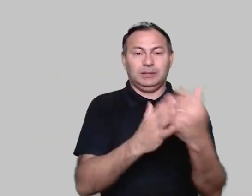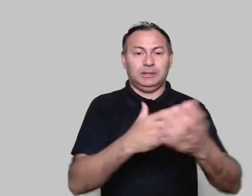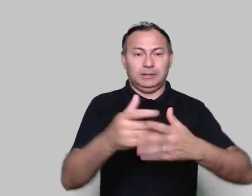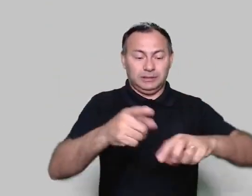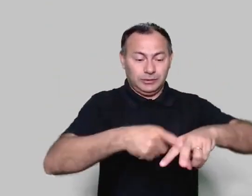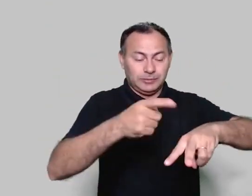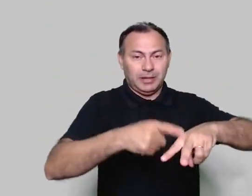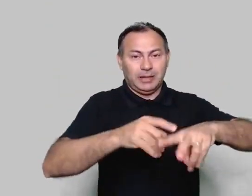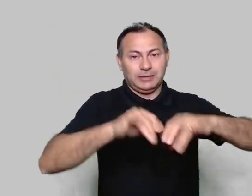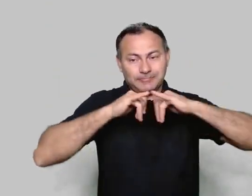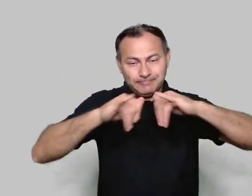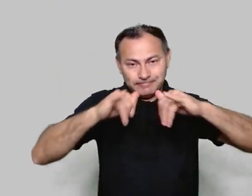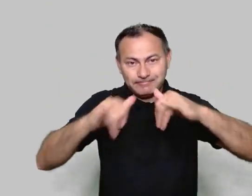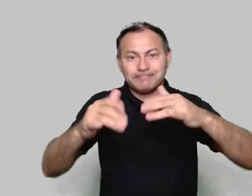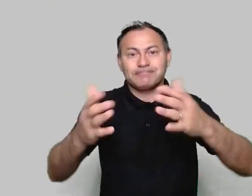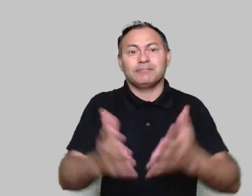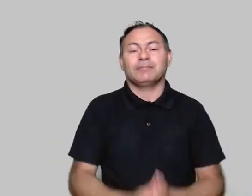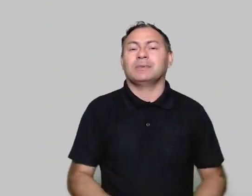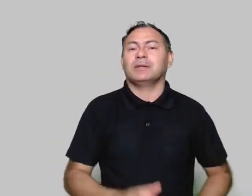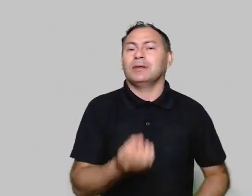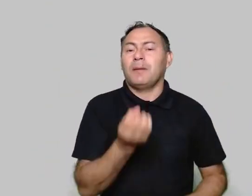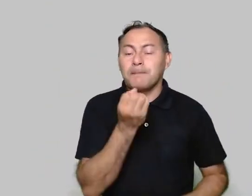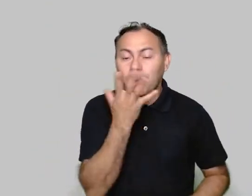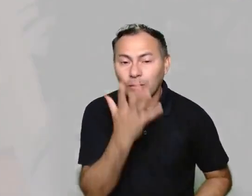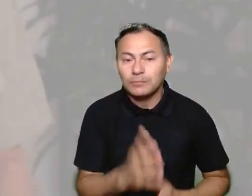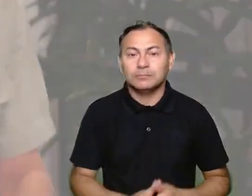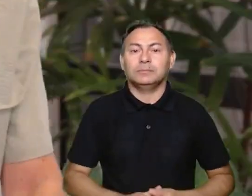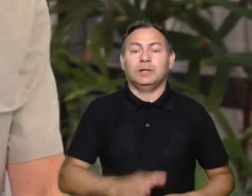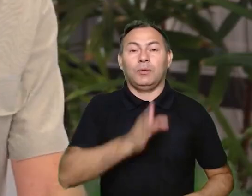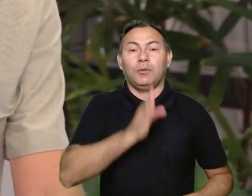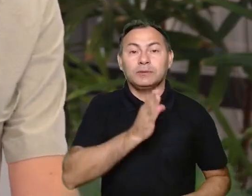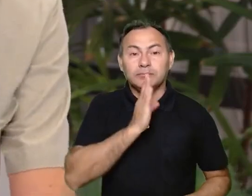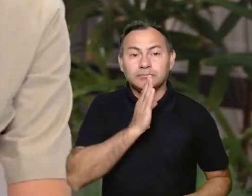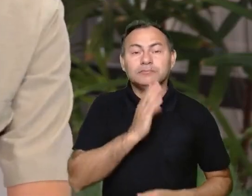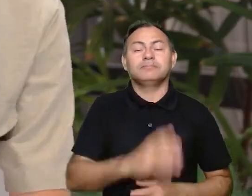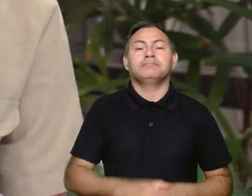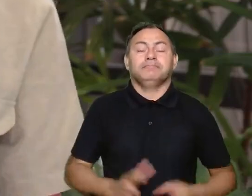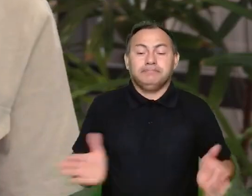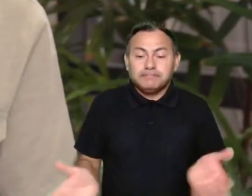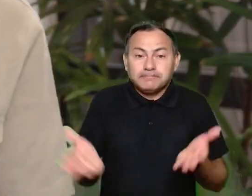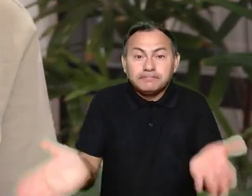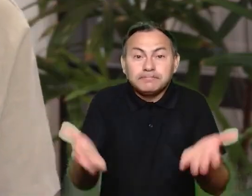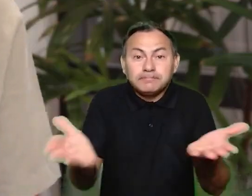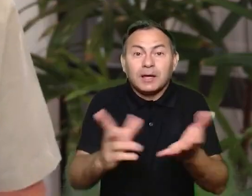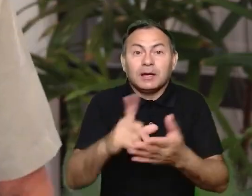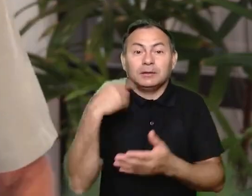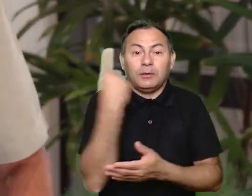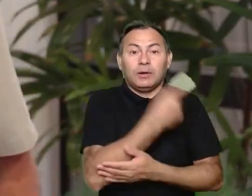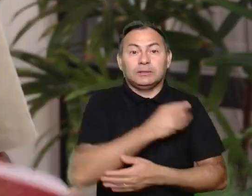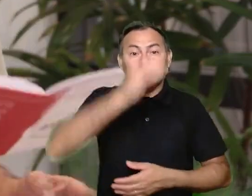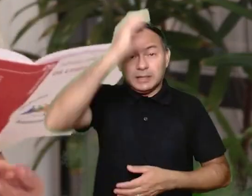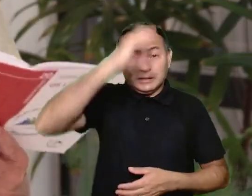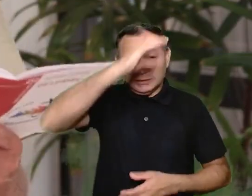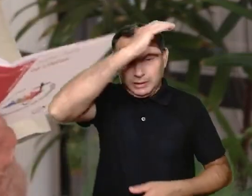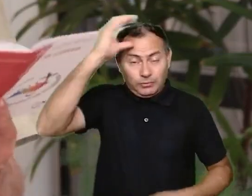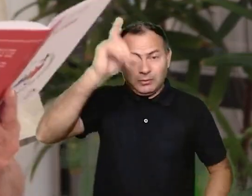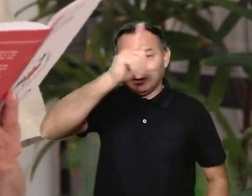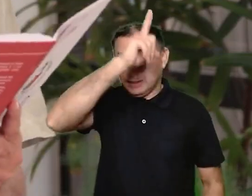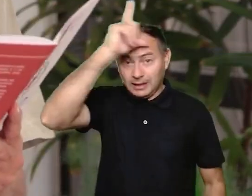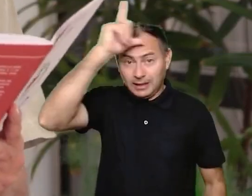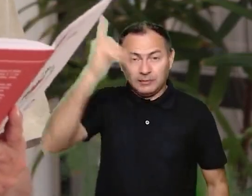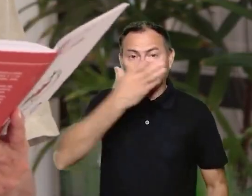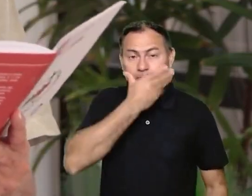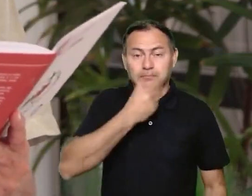mãos e seus pés. Que bom esse reconhecimento, esse incentivo para nós cristãos